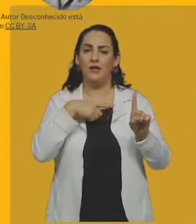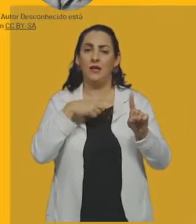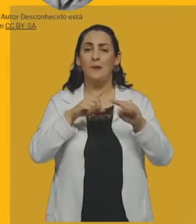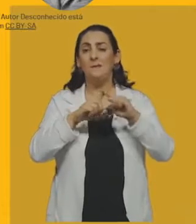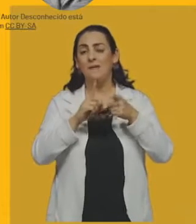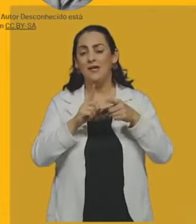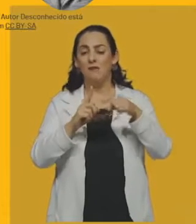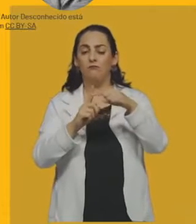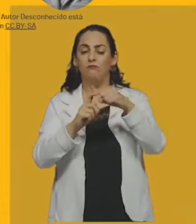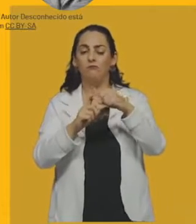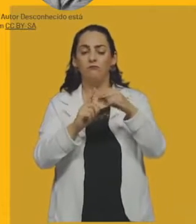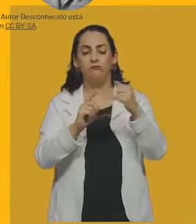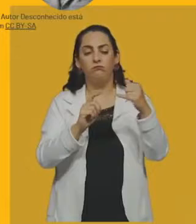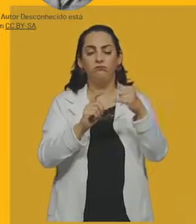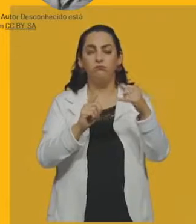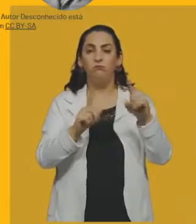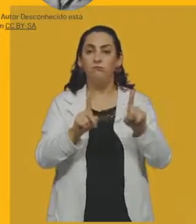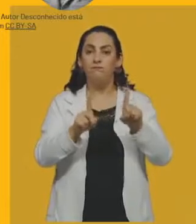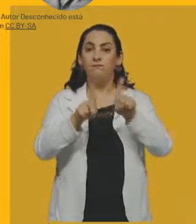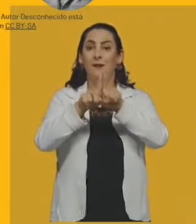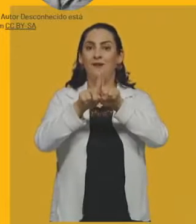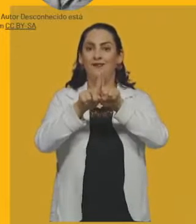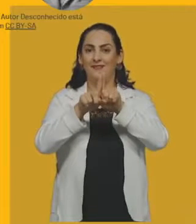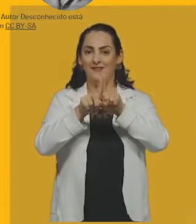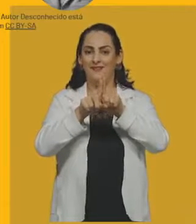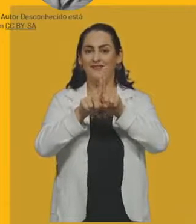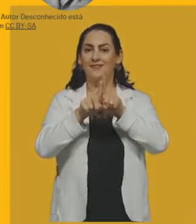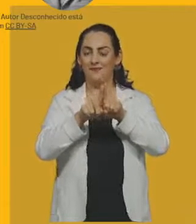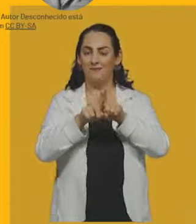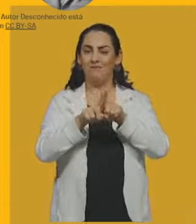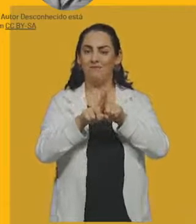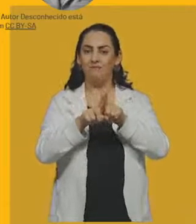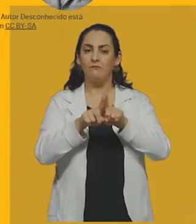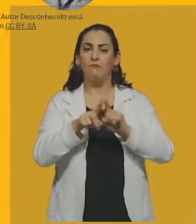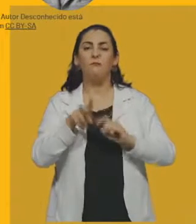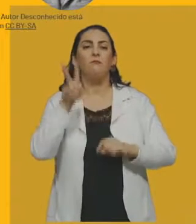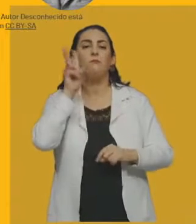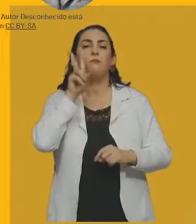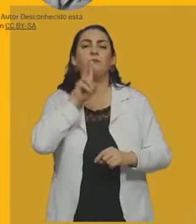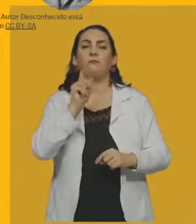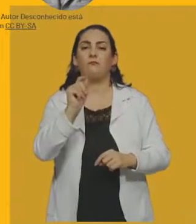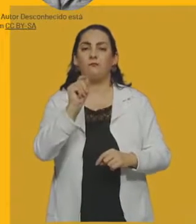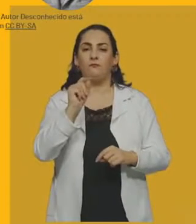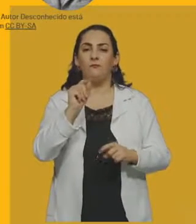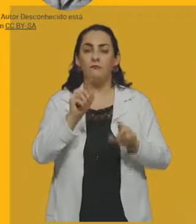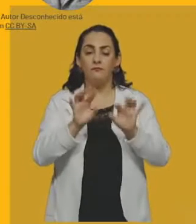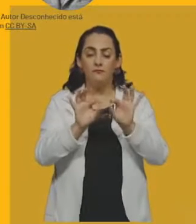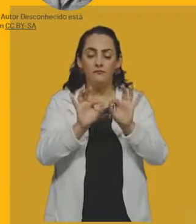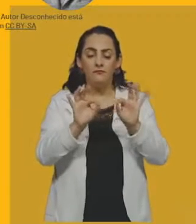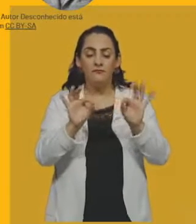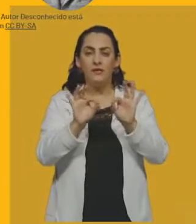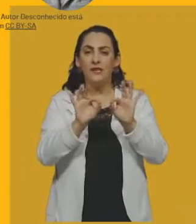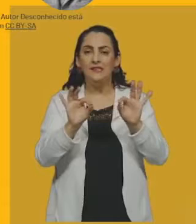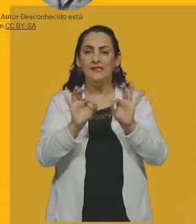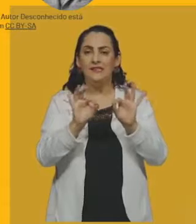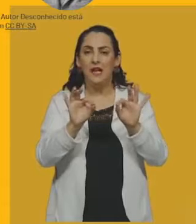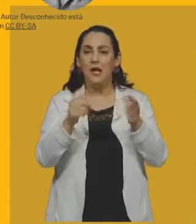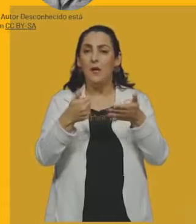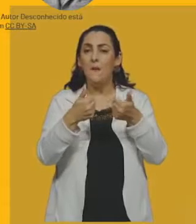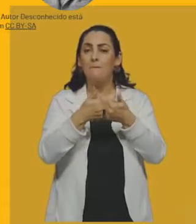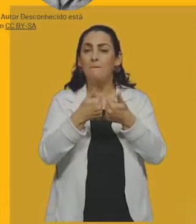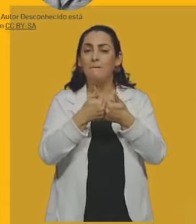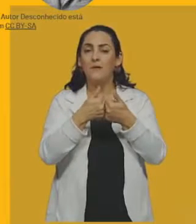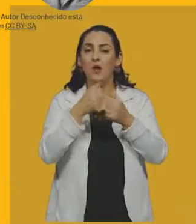muito próximas, elas vão se atrair com muita força. Lembrando que estamos falando de distâncias, gente, entre átomos,